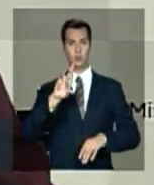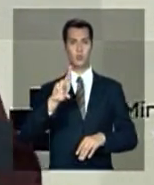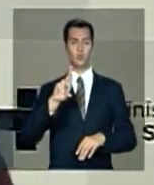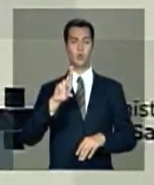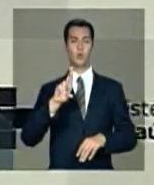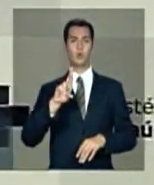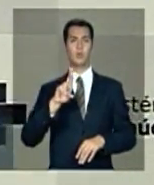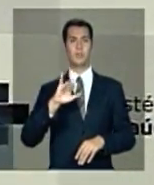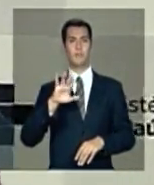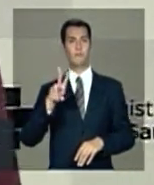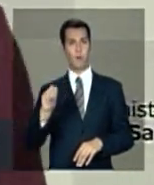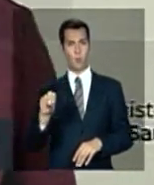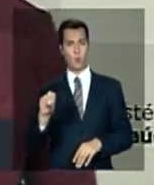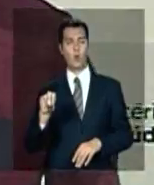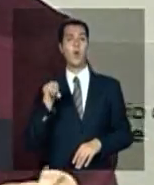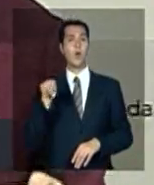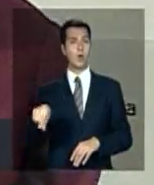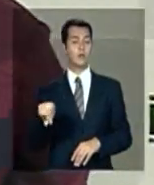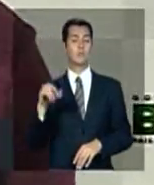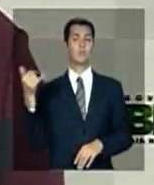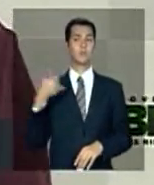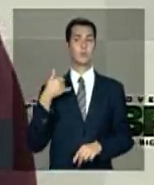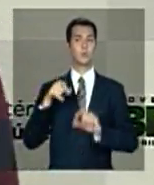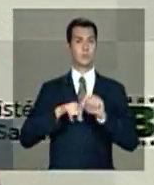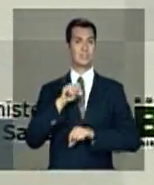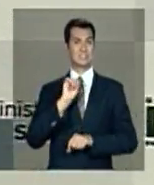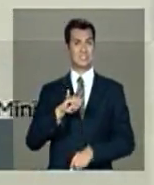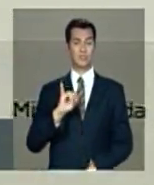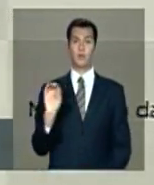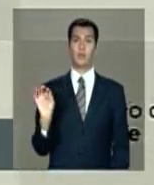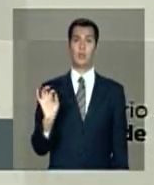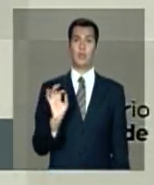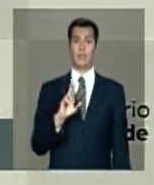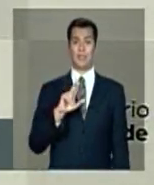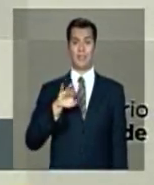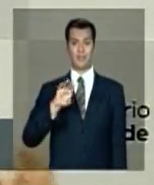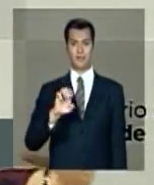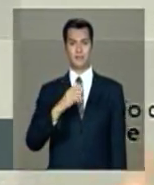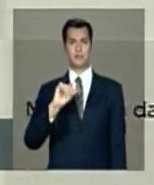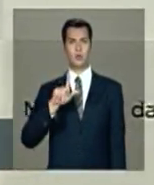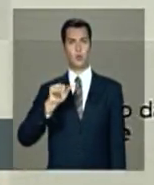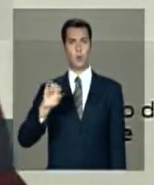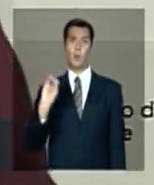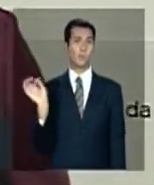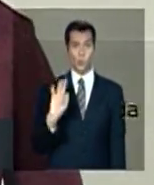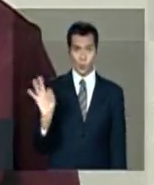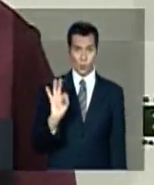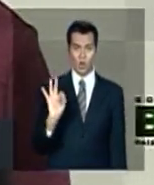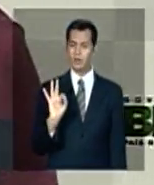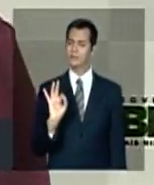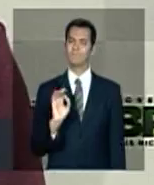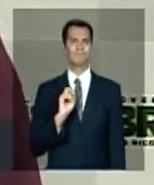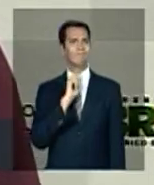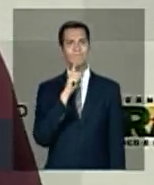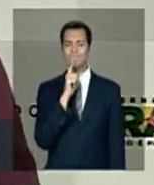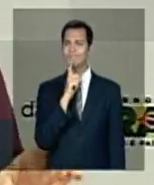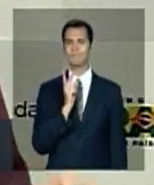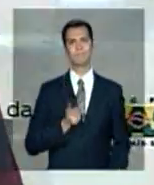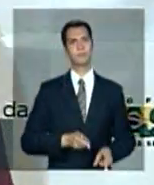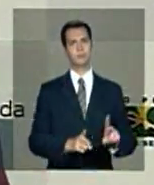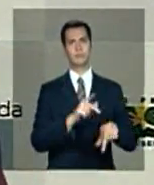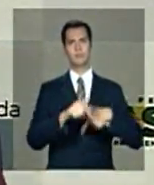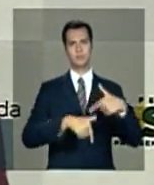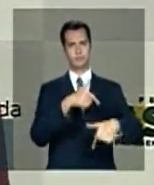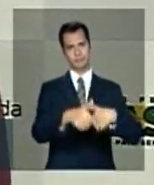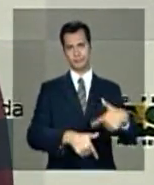estava dizendo para mim que se não houvesse o rede cegonha ele praticamente teria dificuldades de dar continuidade